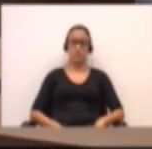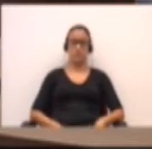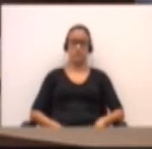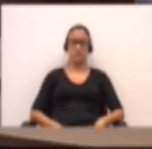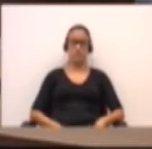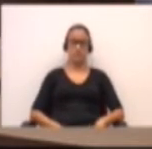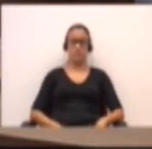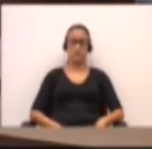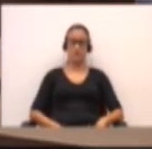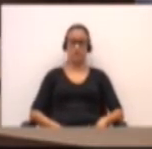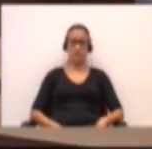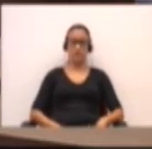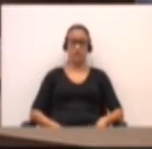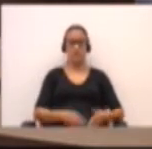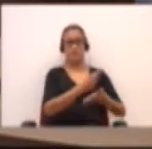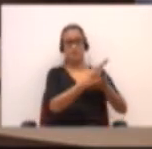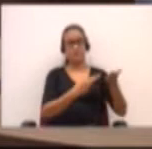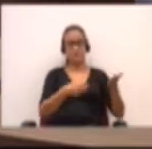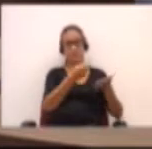Requerimento